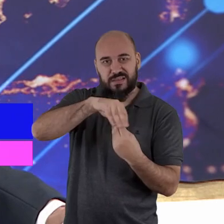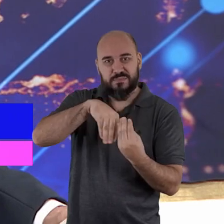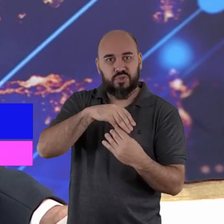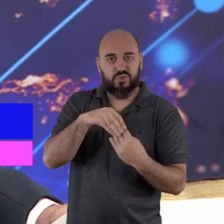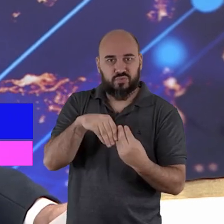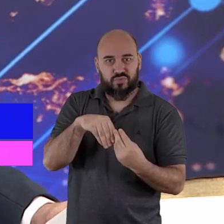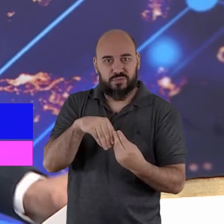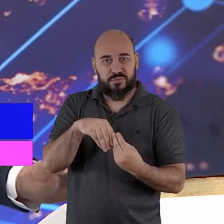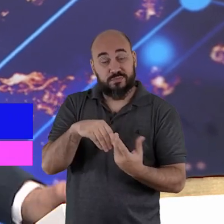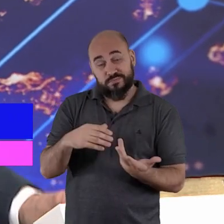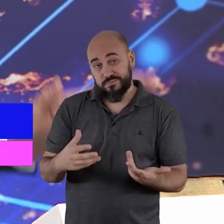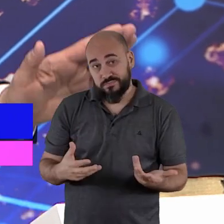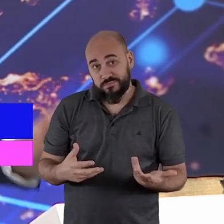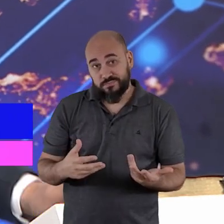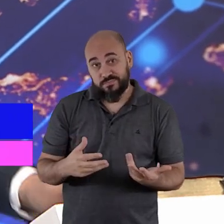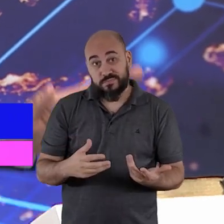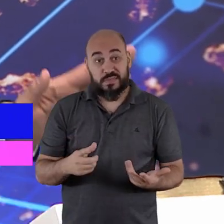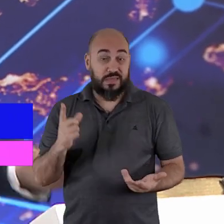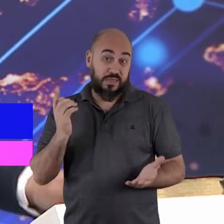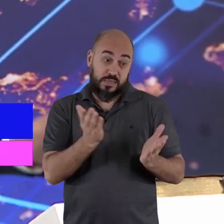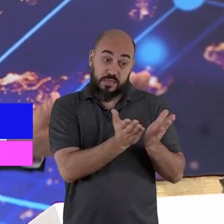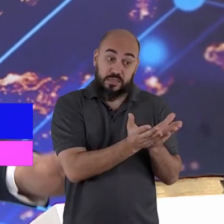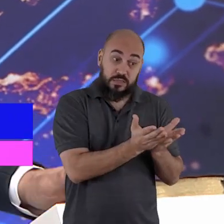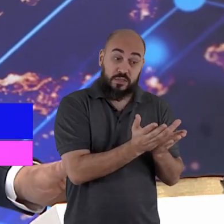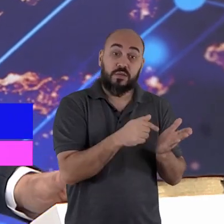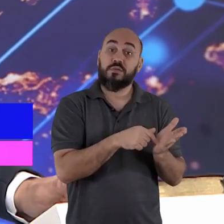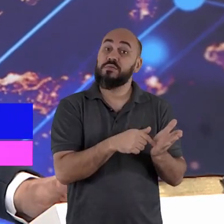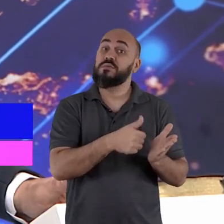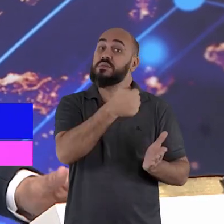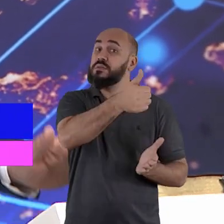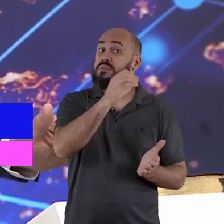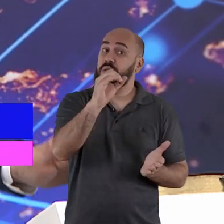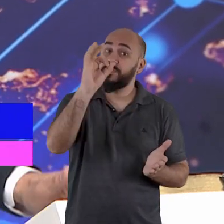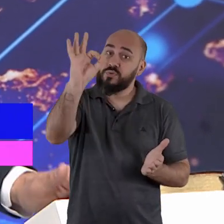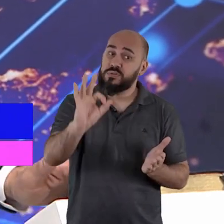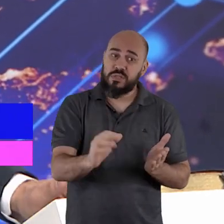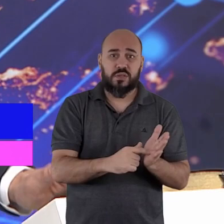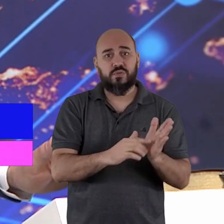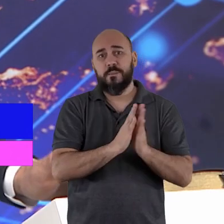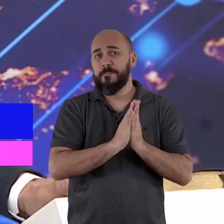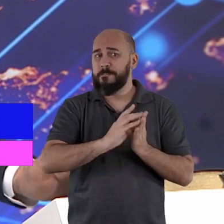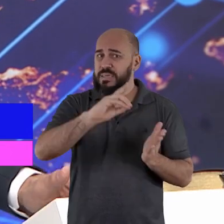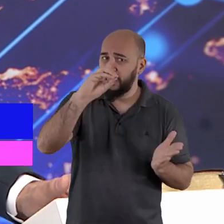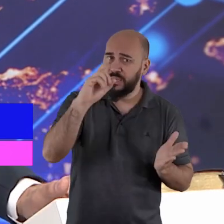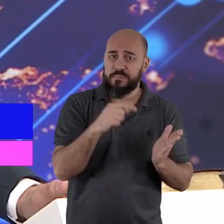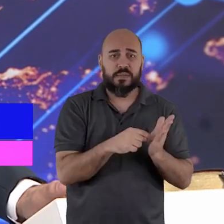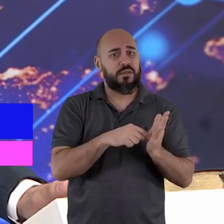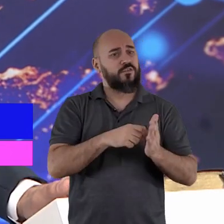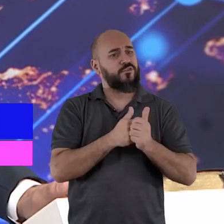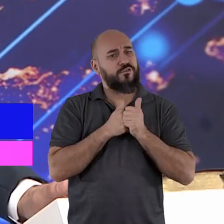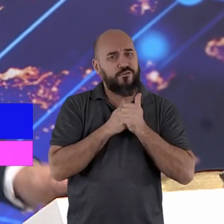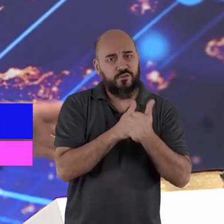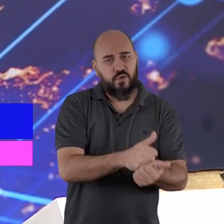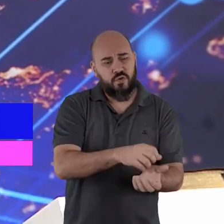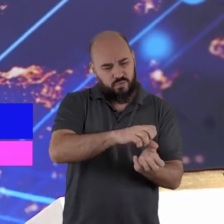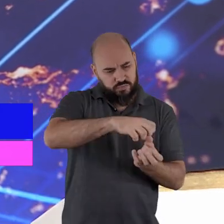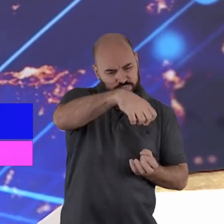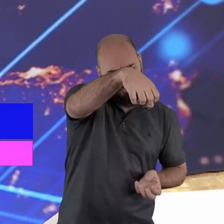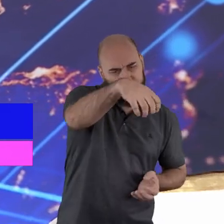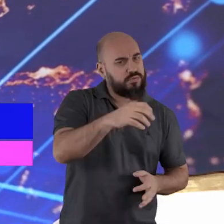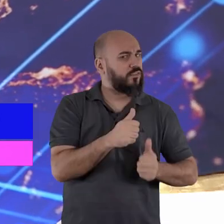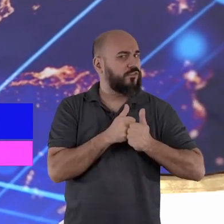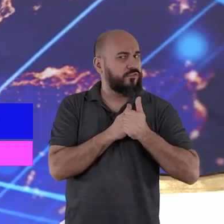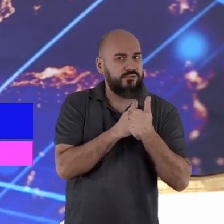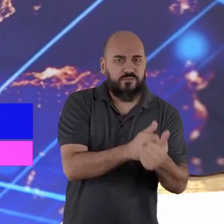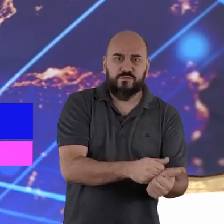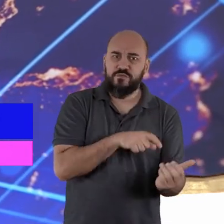até os dias de Constantino, vivia 100% baseada na palavra, 100% baseada neste livro aqui. Mas com